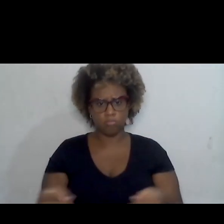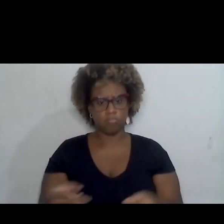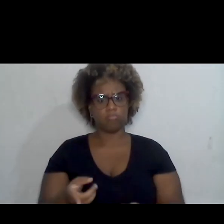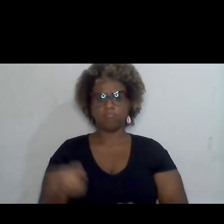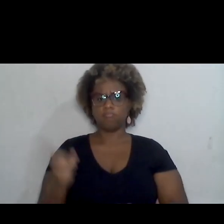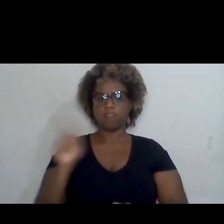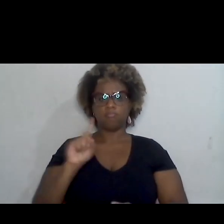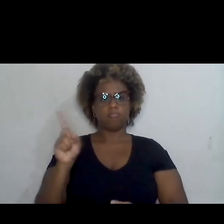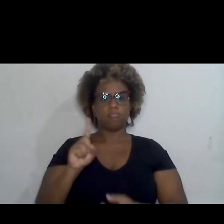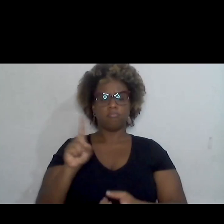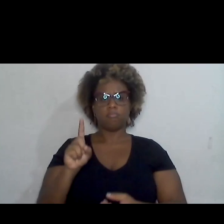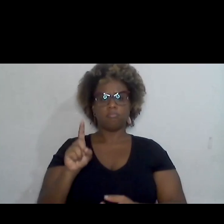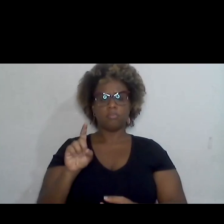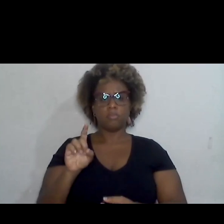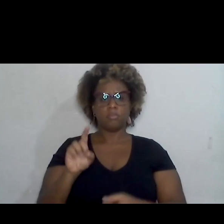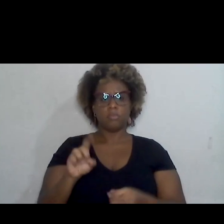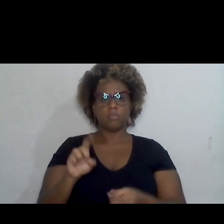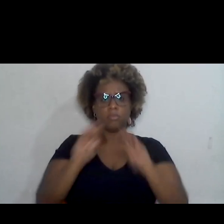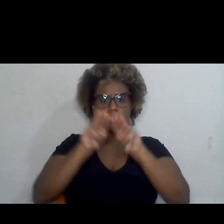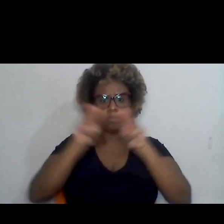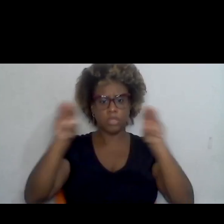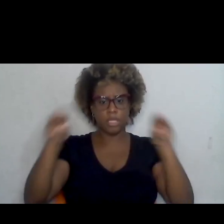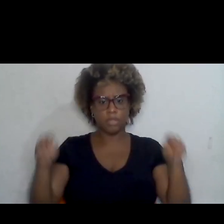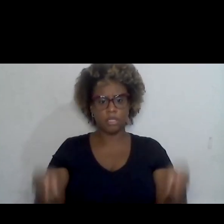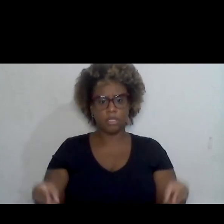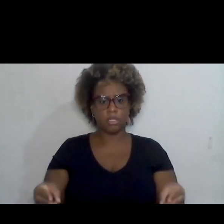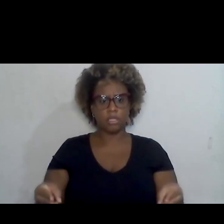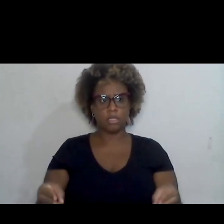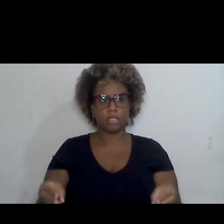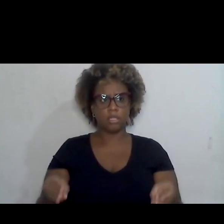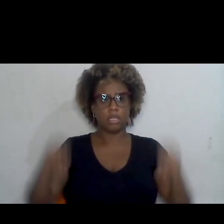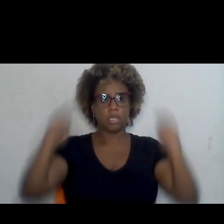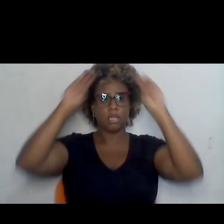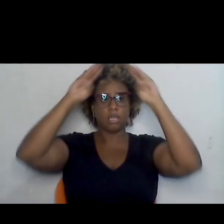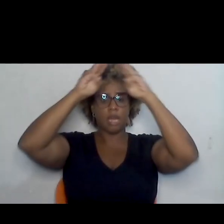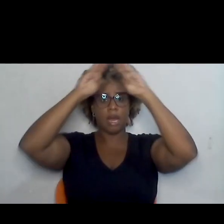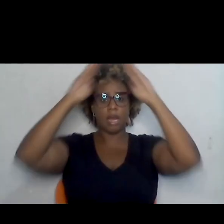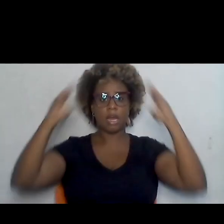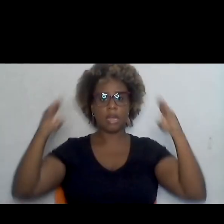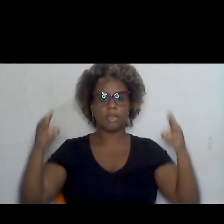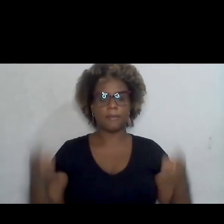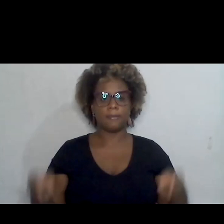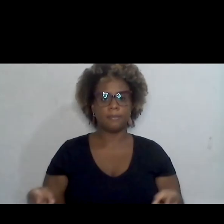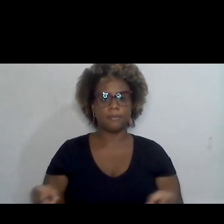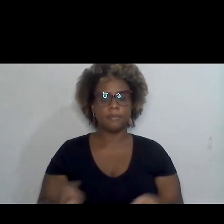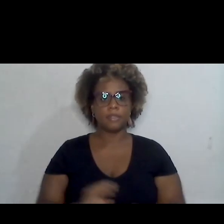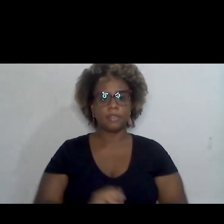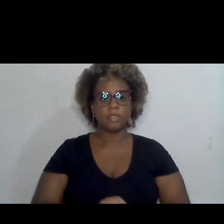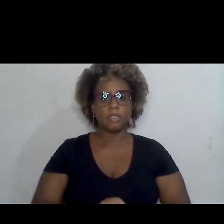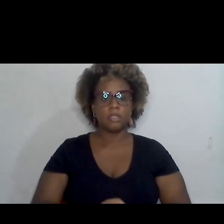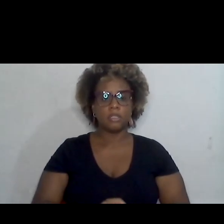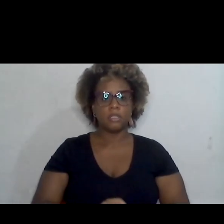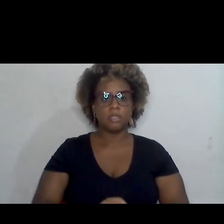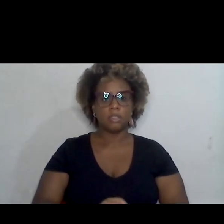de oficina. Ele tem que ser um espaço multilinguagem. Então, nós estamos pensando isso, sobretudo, entendendo os espaços que nós temos por toda a